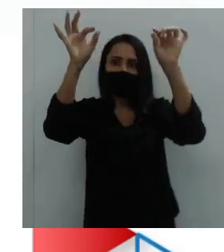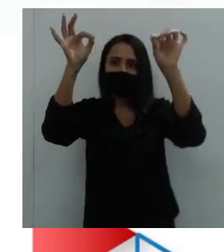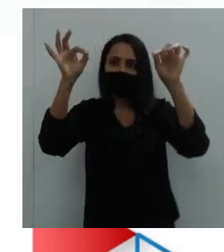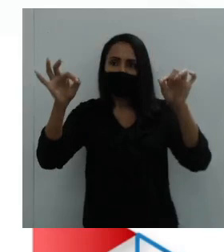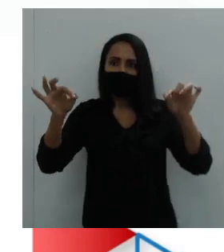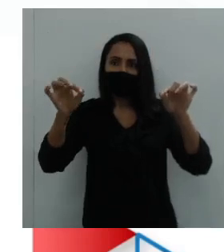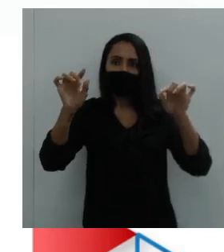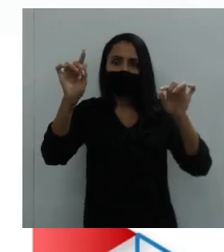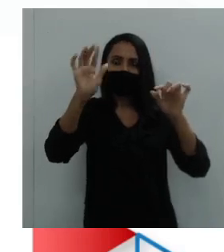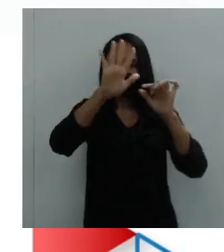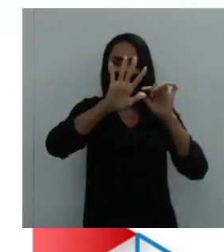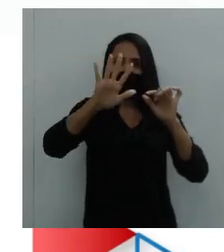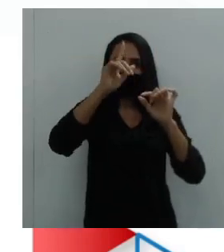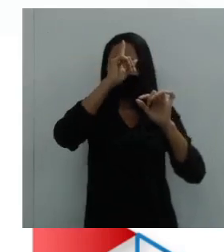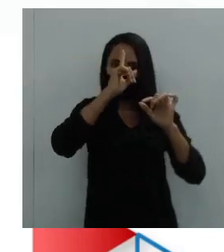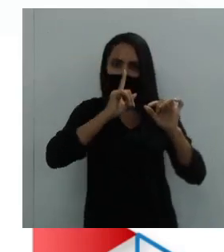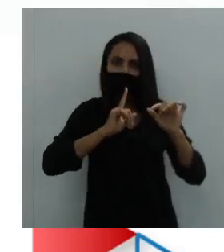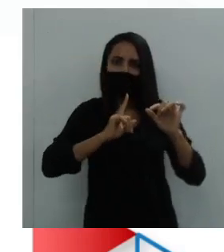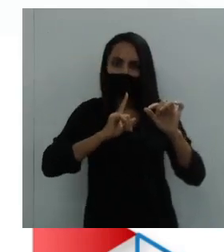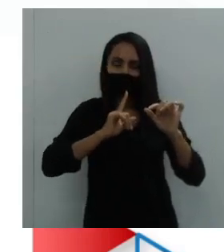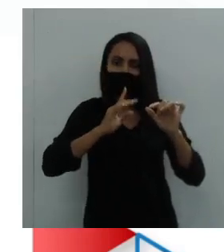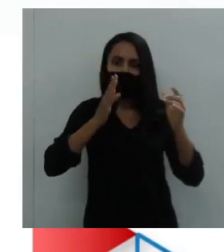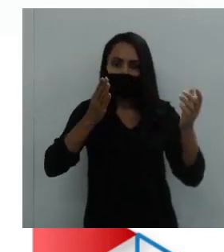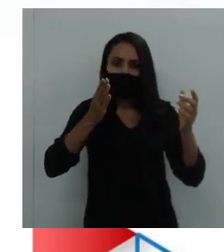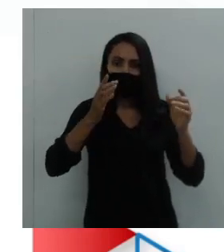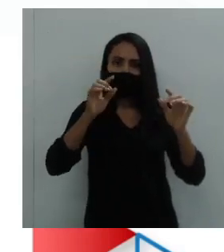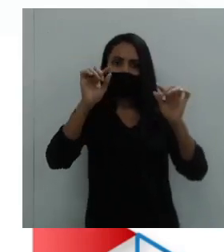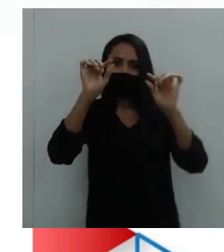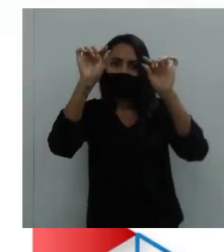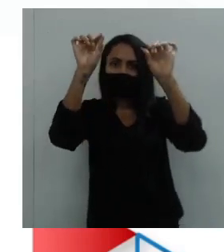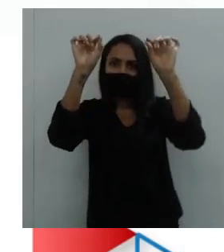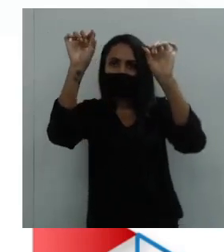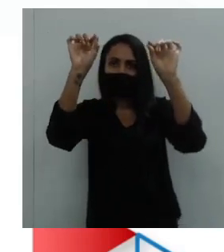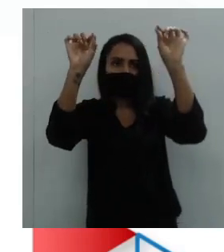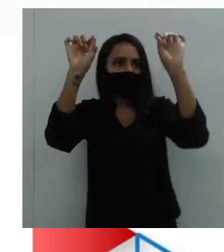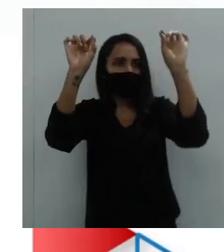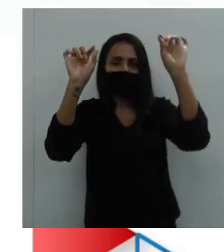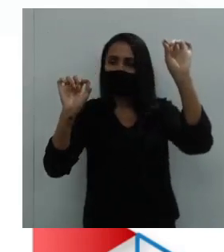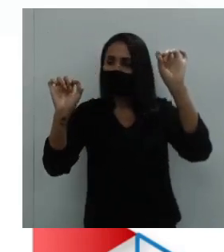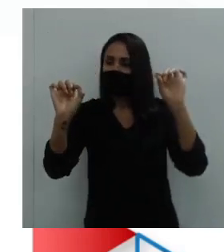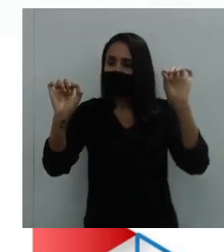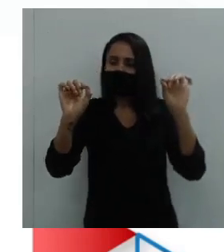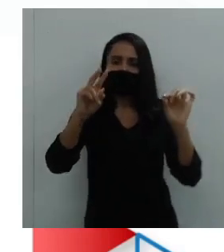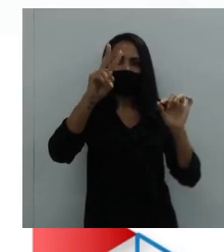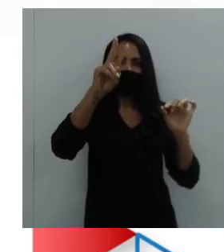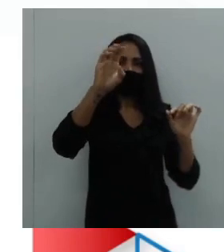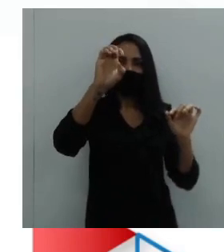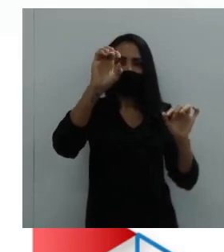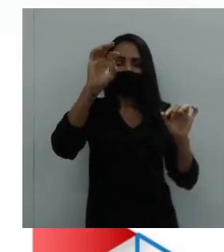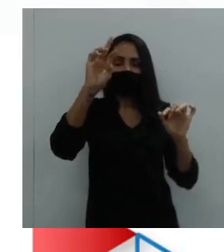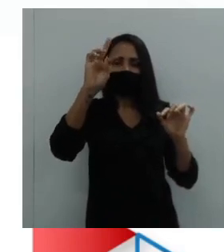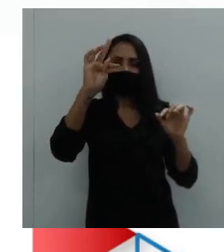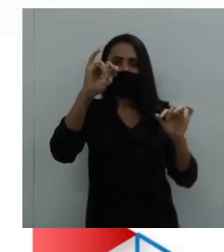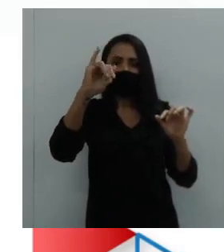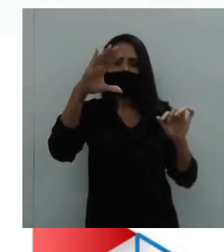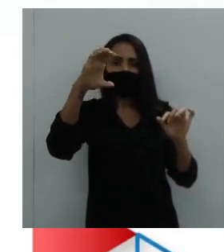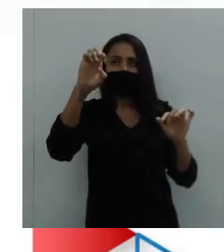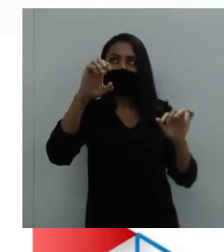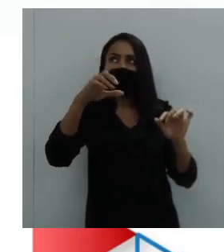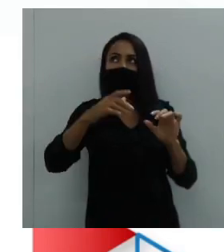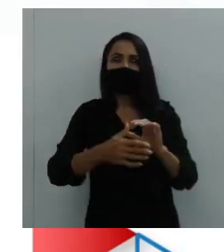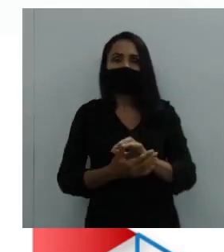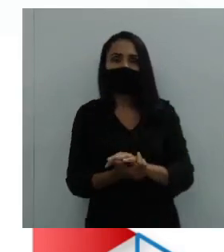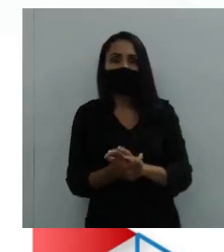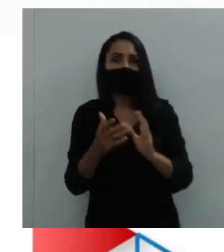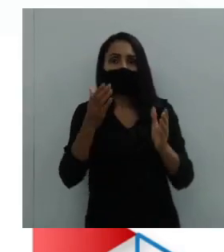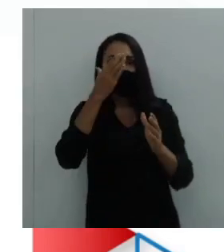campo em amarelo? Exatamente. E os vértices são essas bolinhas que estão aí marcadas e que têm seus pares ordenados.